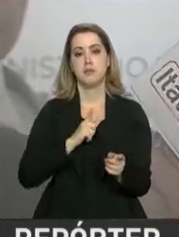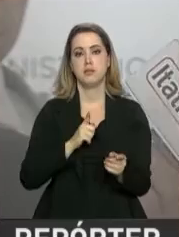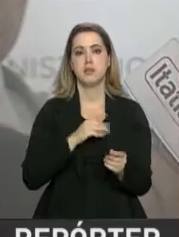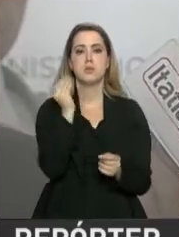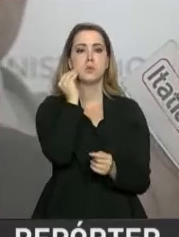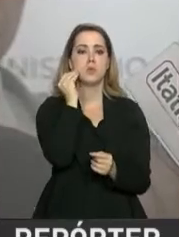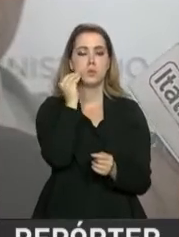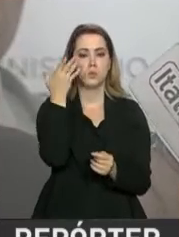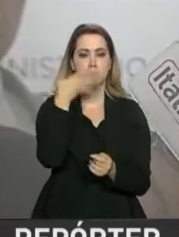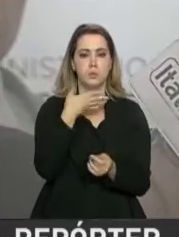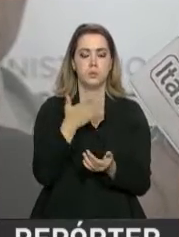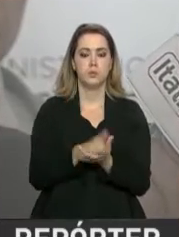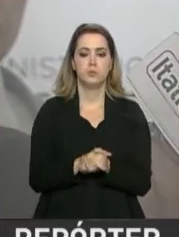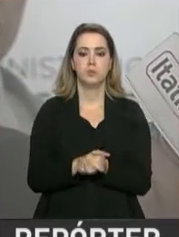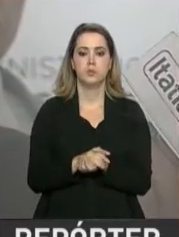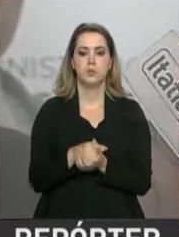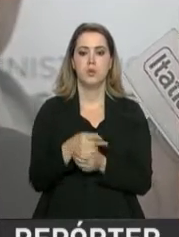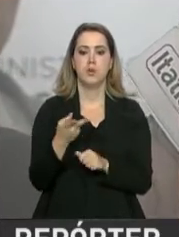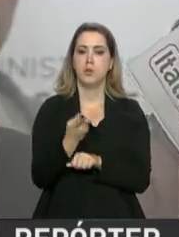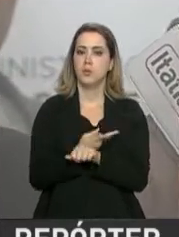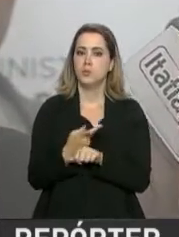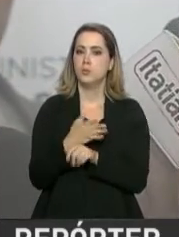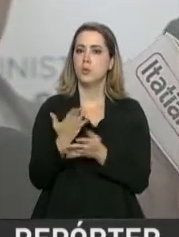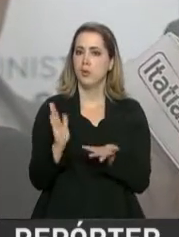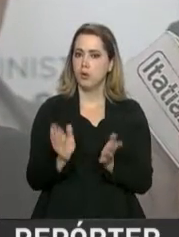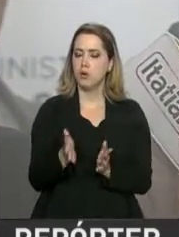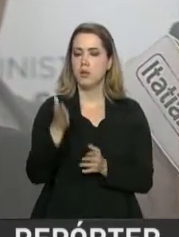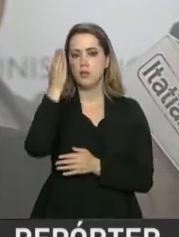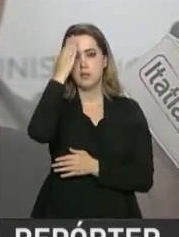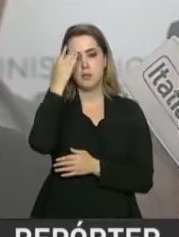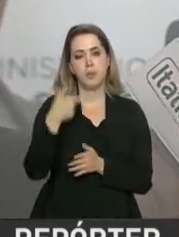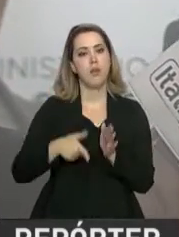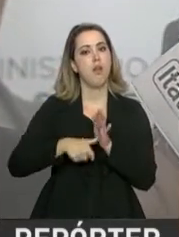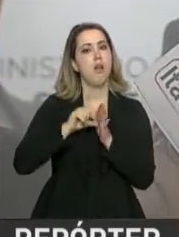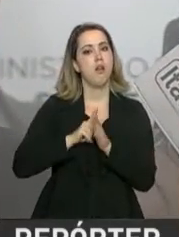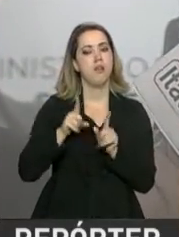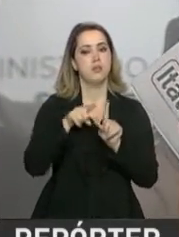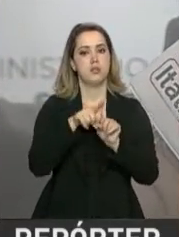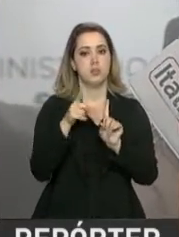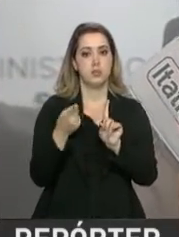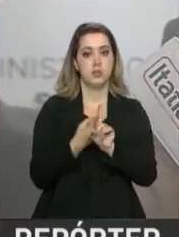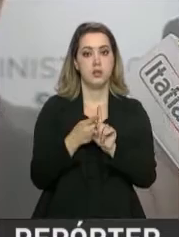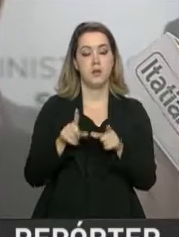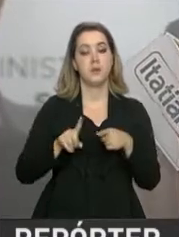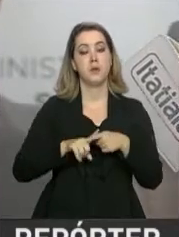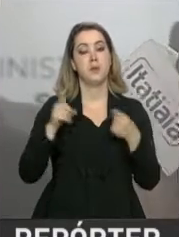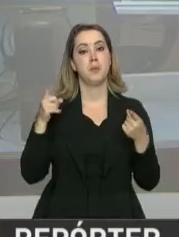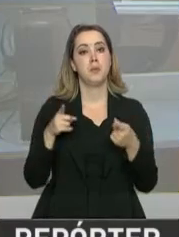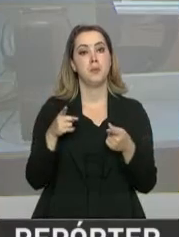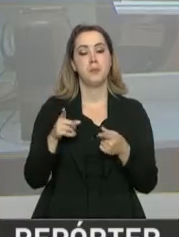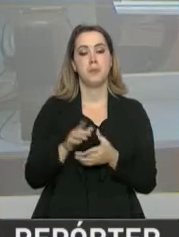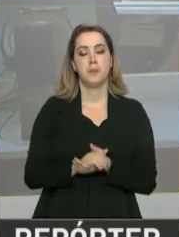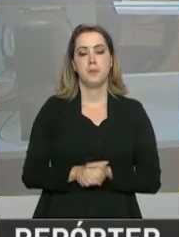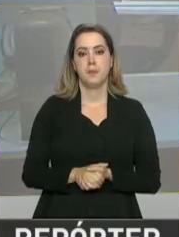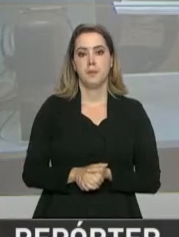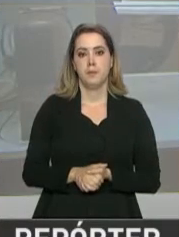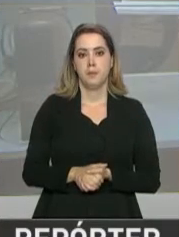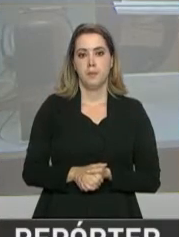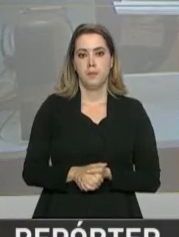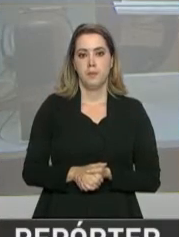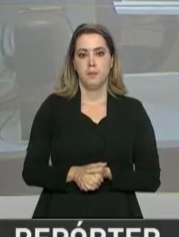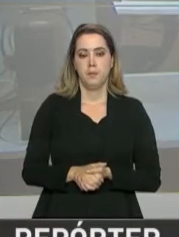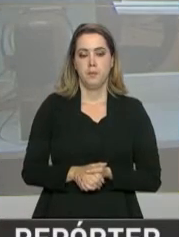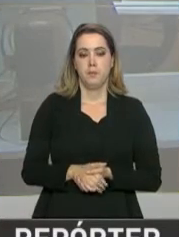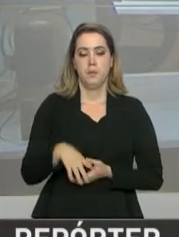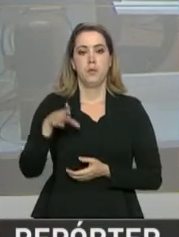fazer uma investigação antes de engravidar. Mas a prioridade é as gestantes e crianças. O exame